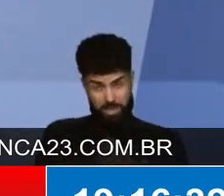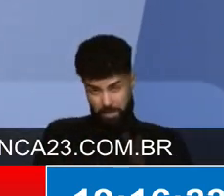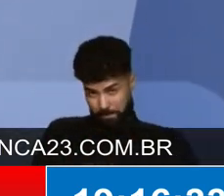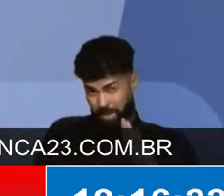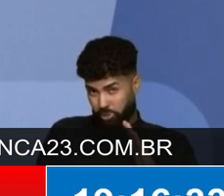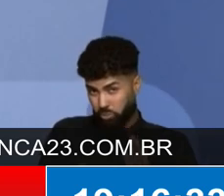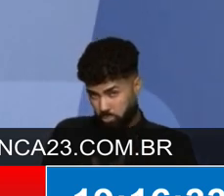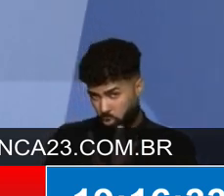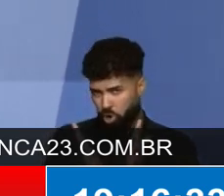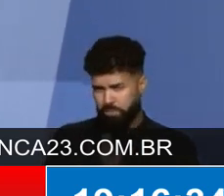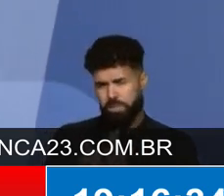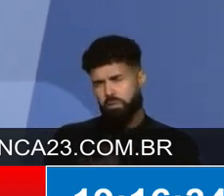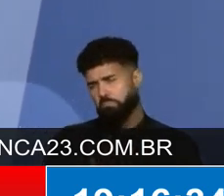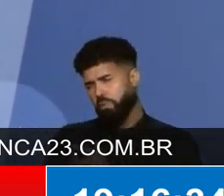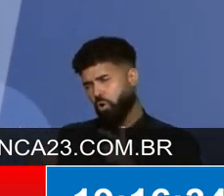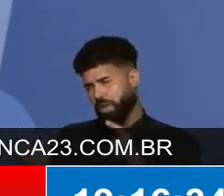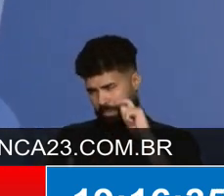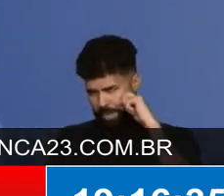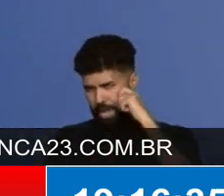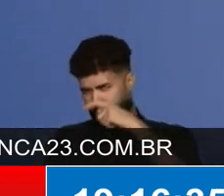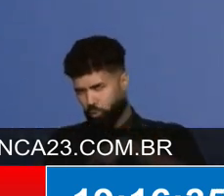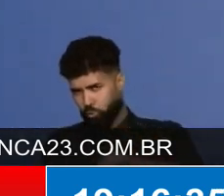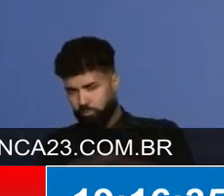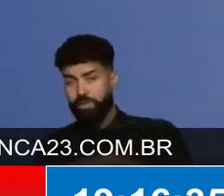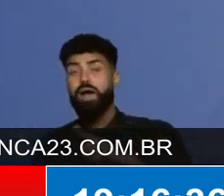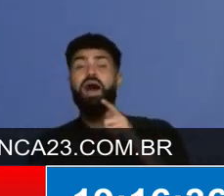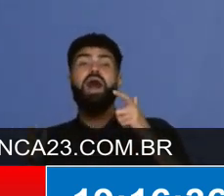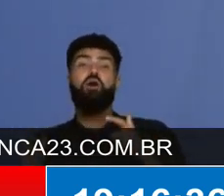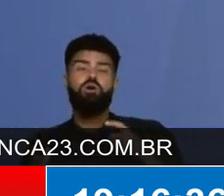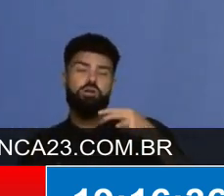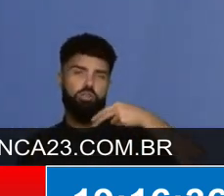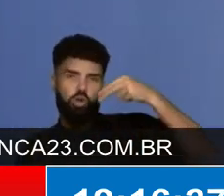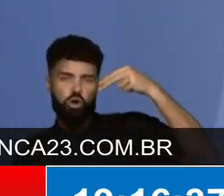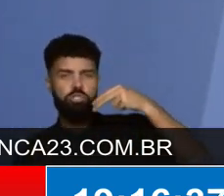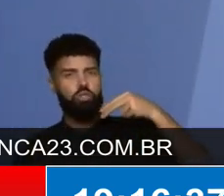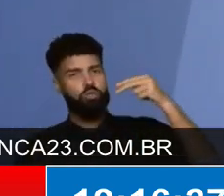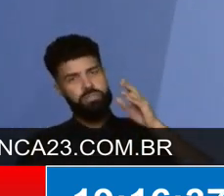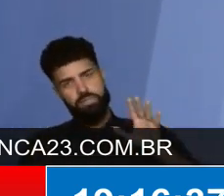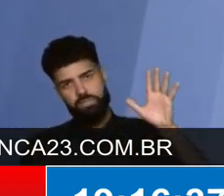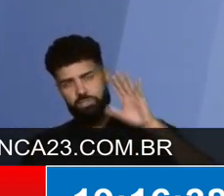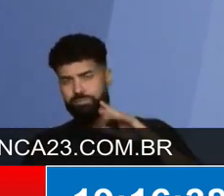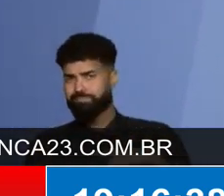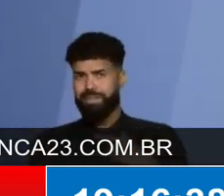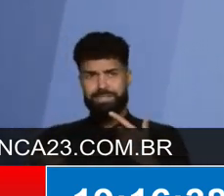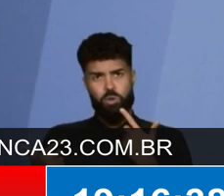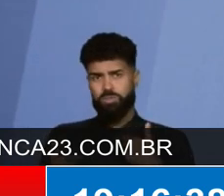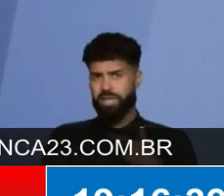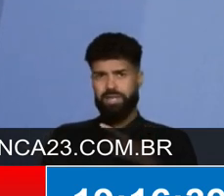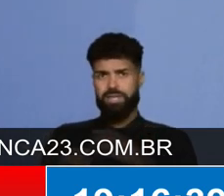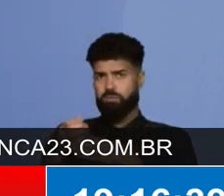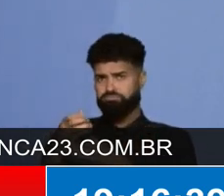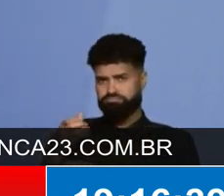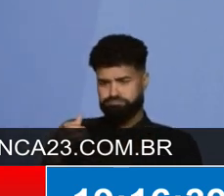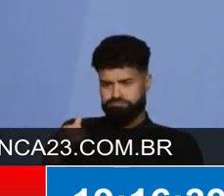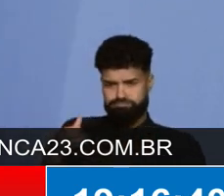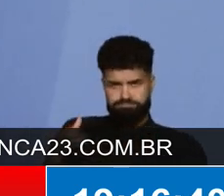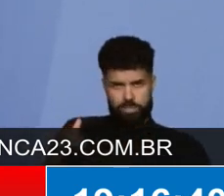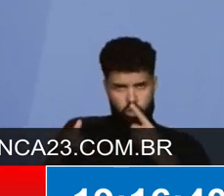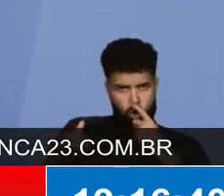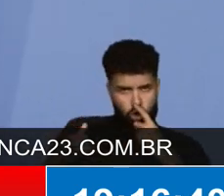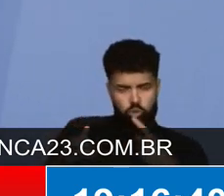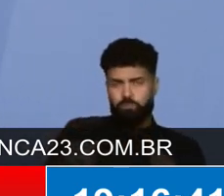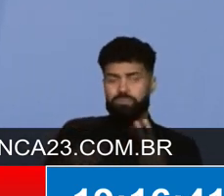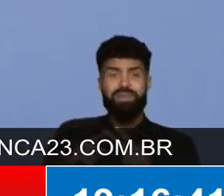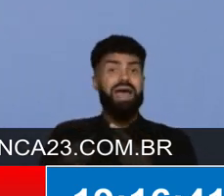majoritariamente negras no país, estão concentradas nas regiões Norte e Nordeste. Elas não têm coleta de esgoto e algumas não têm